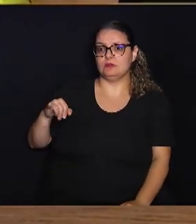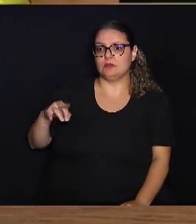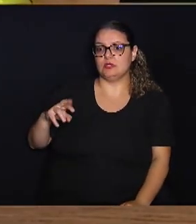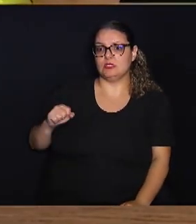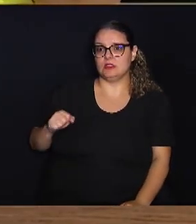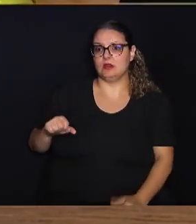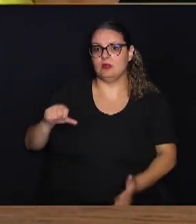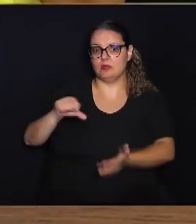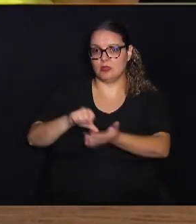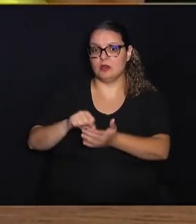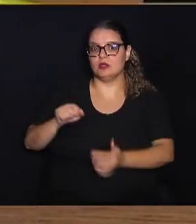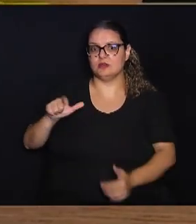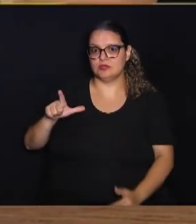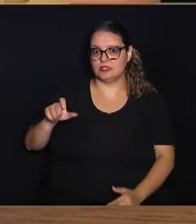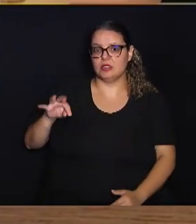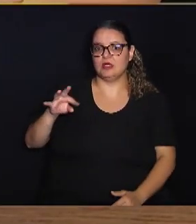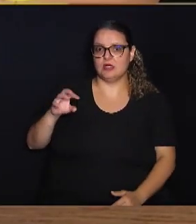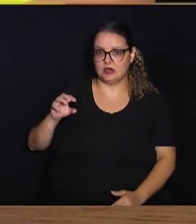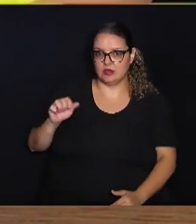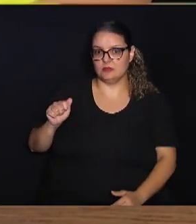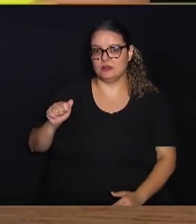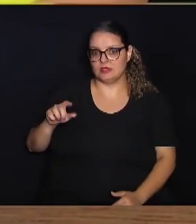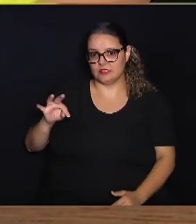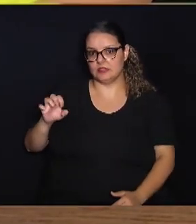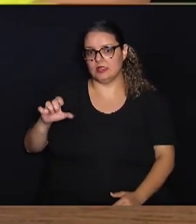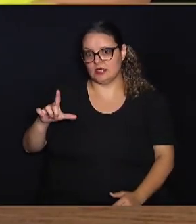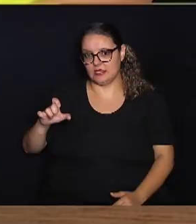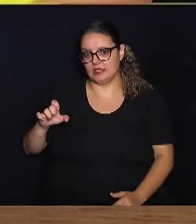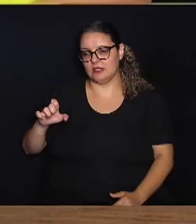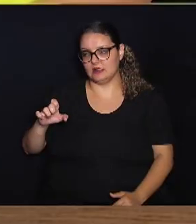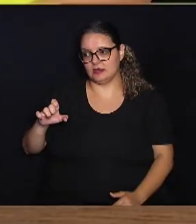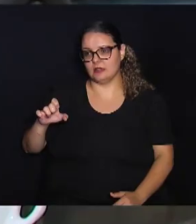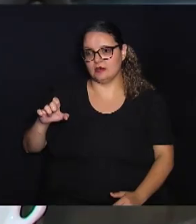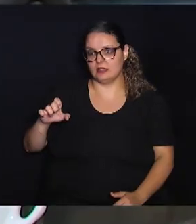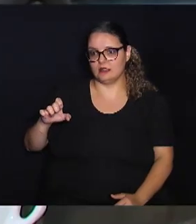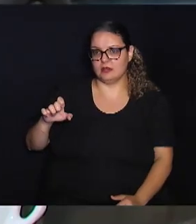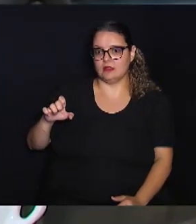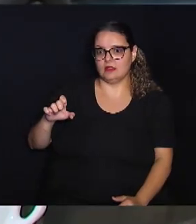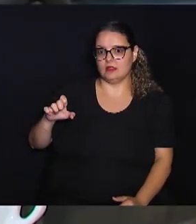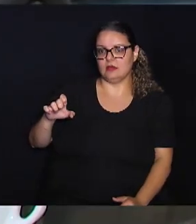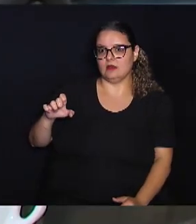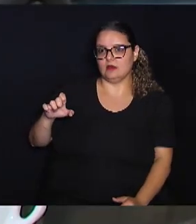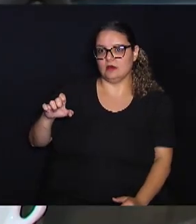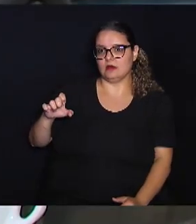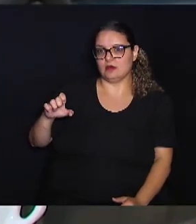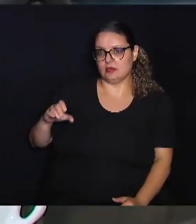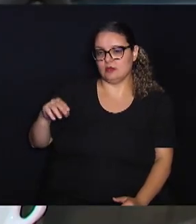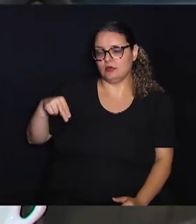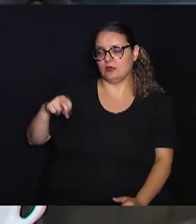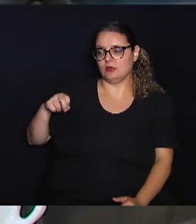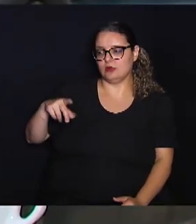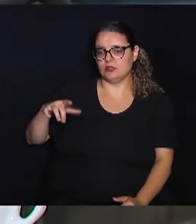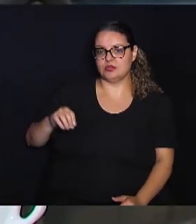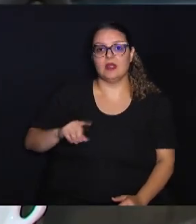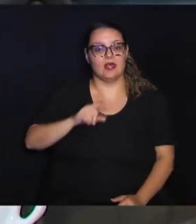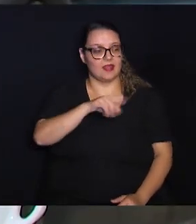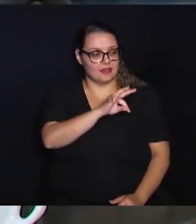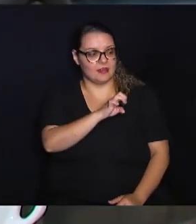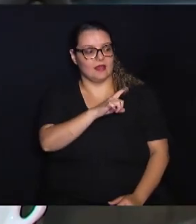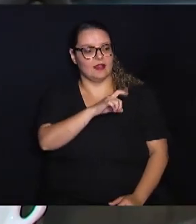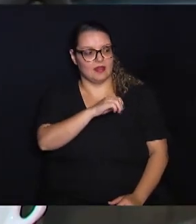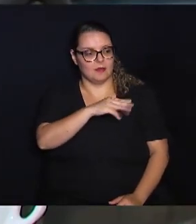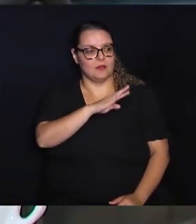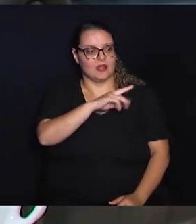mais ou menos ali, Telebrás, né? ali, né? Que entra por ali e vai até a Unicamp. A Unicamp também adquiriu uma área grande, a